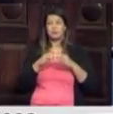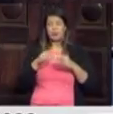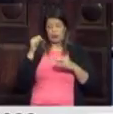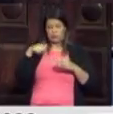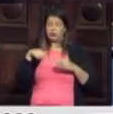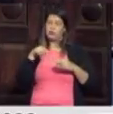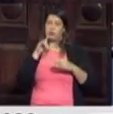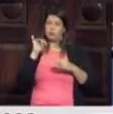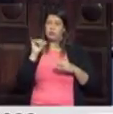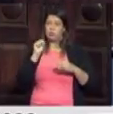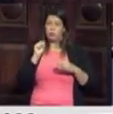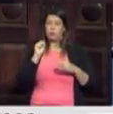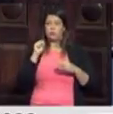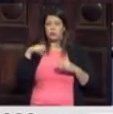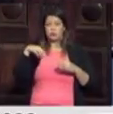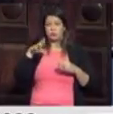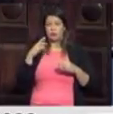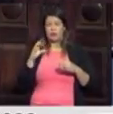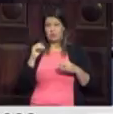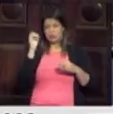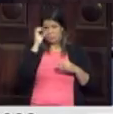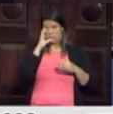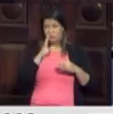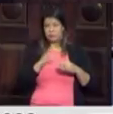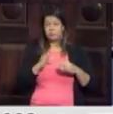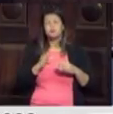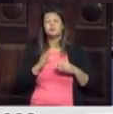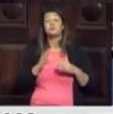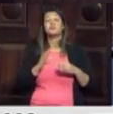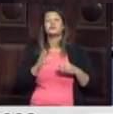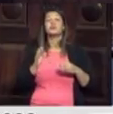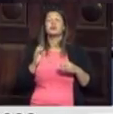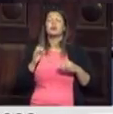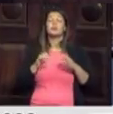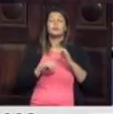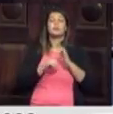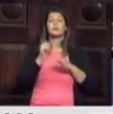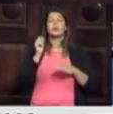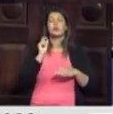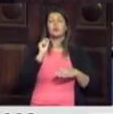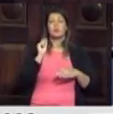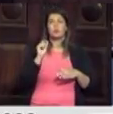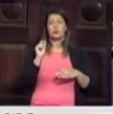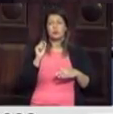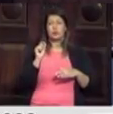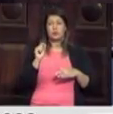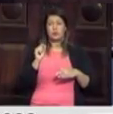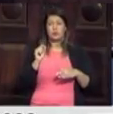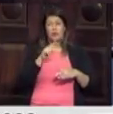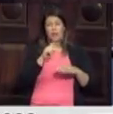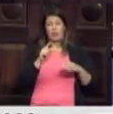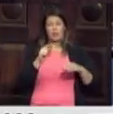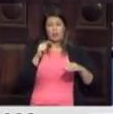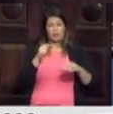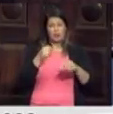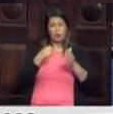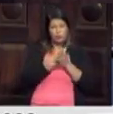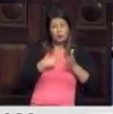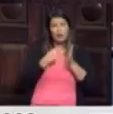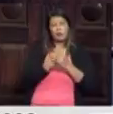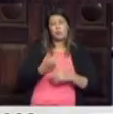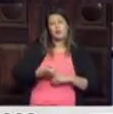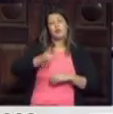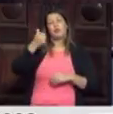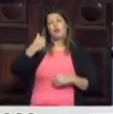março. Aquelas mulheres lutavam, em primeiro lugar, por melhores condições de vida e